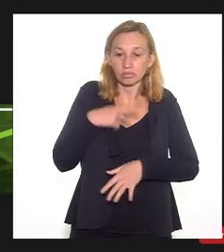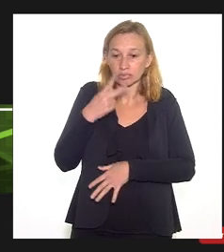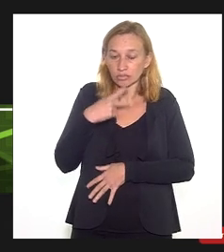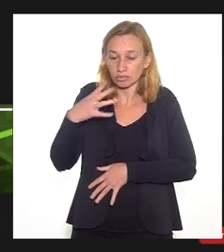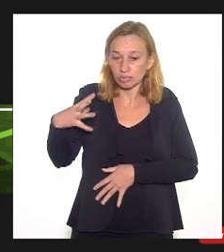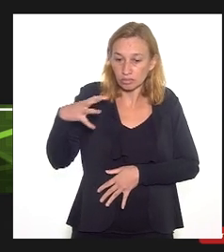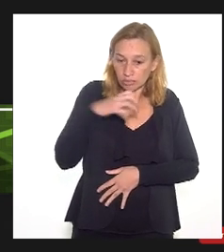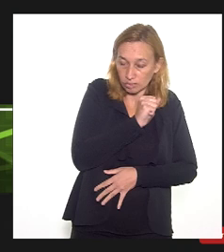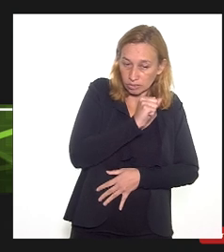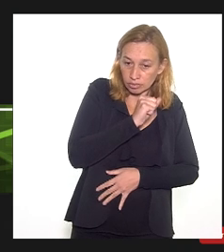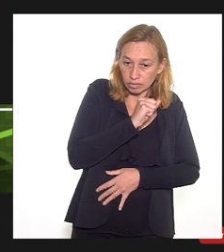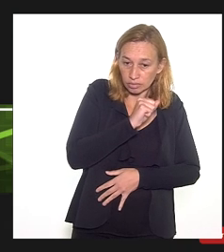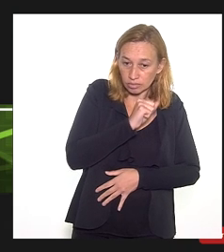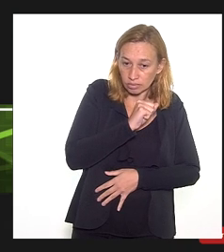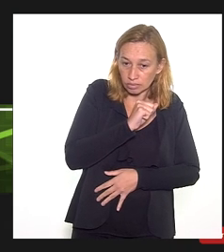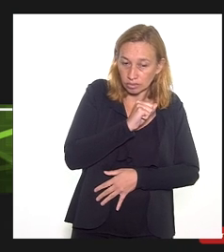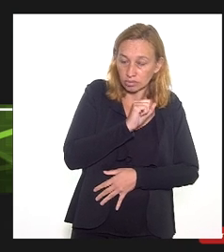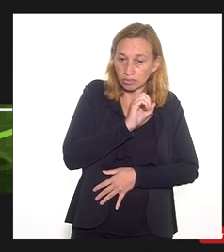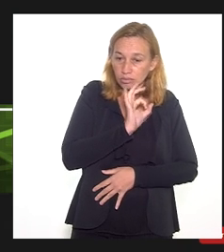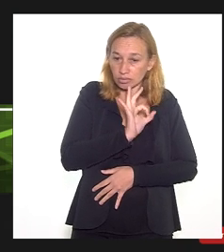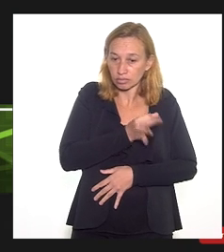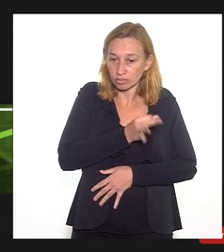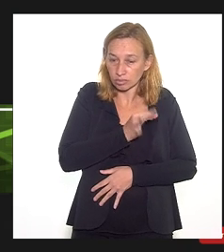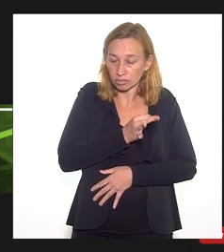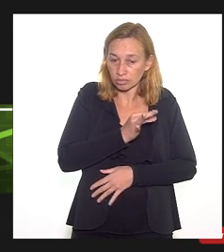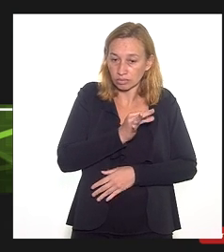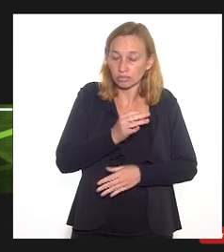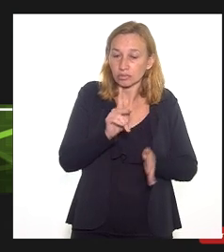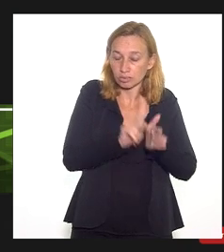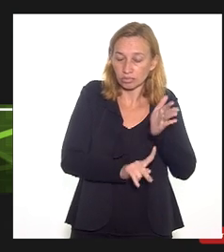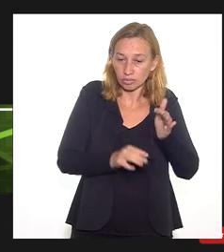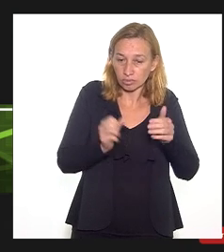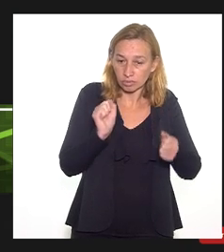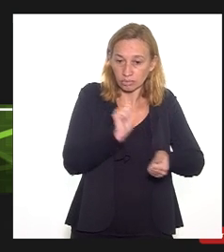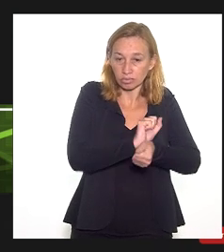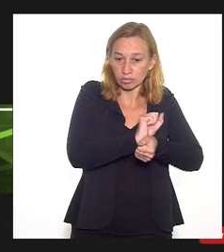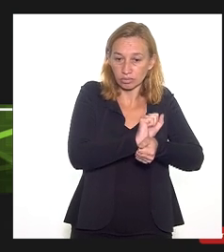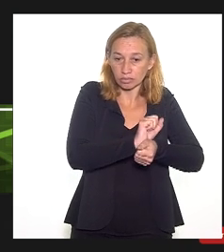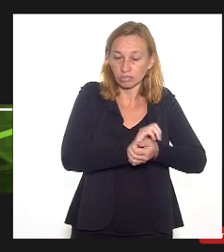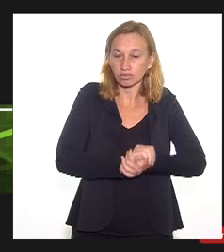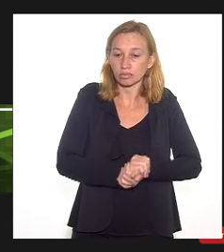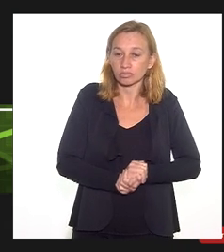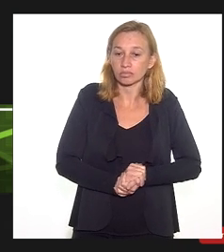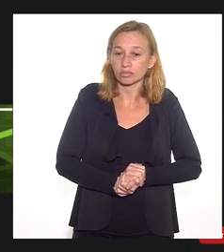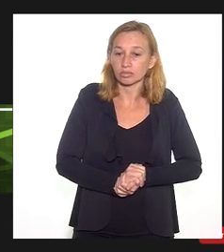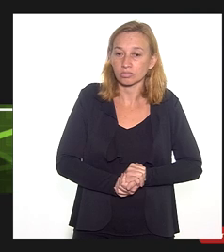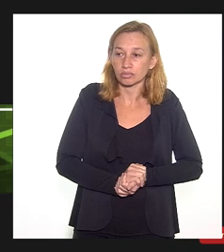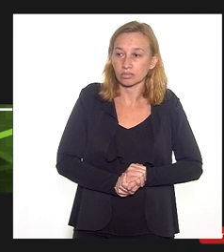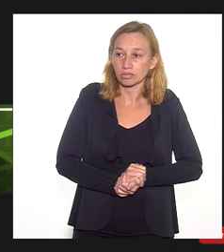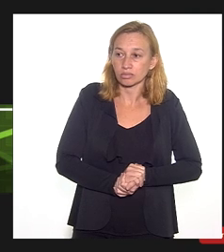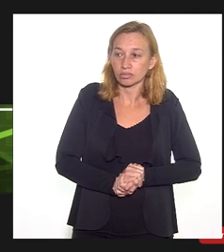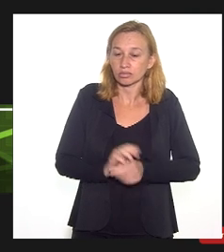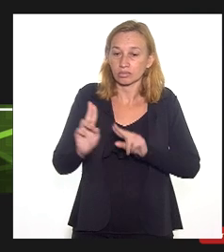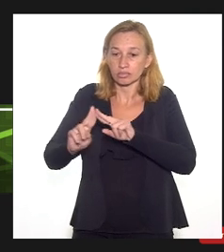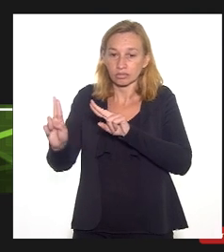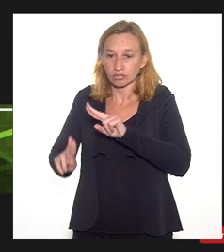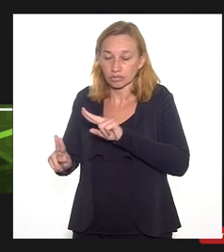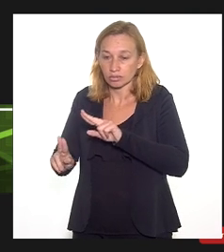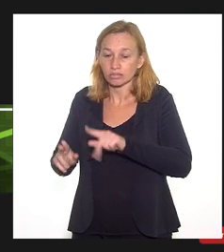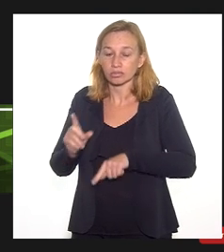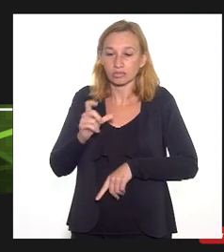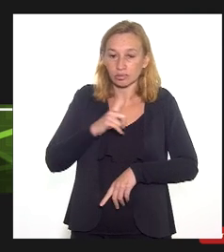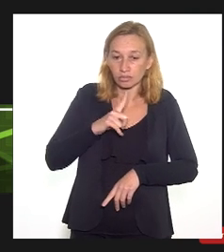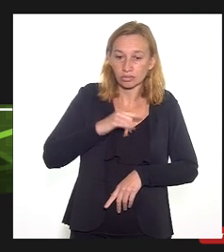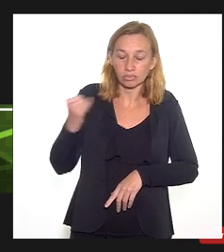rápida e contundente esse projeto foi barrado né a UERJ ela tem uma